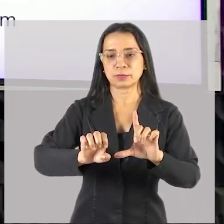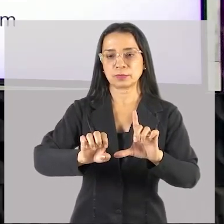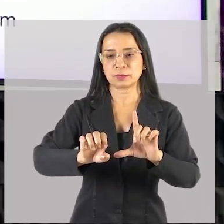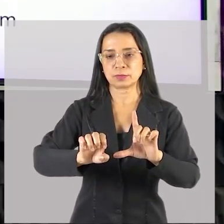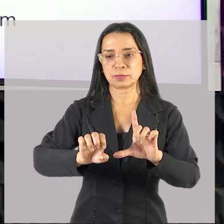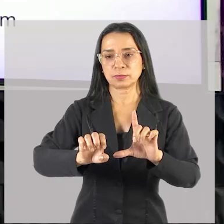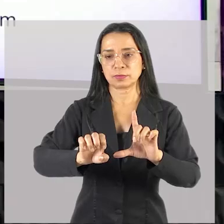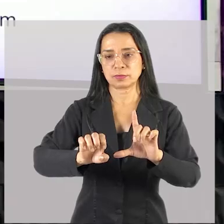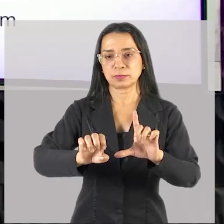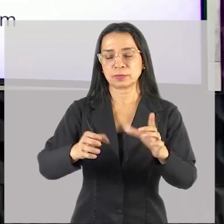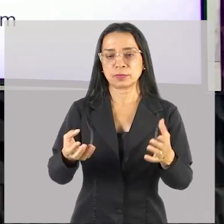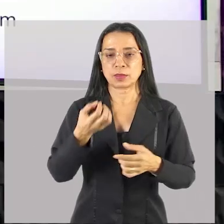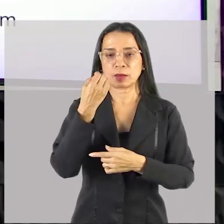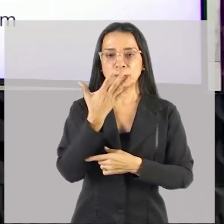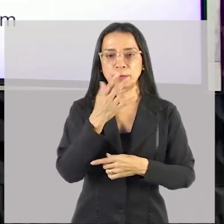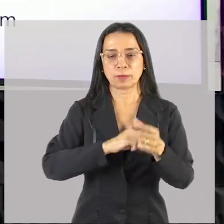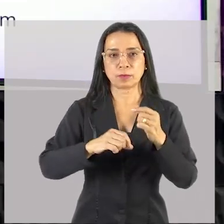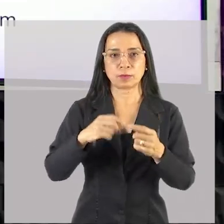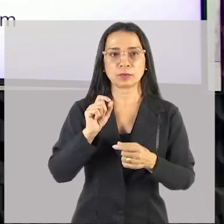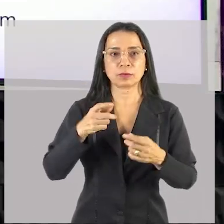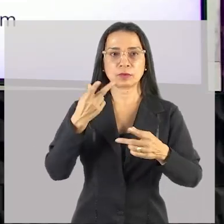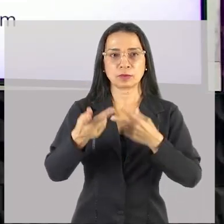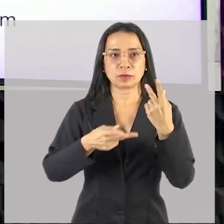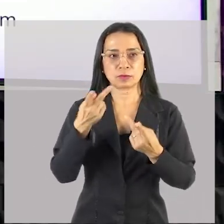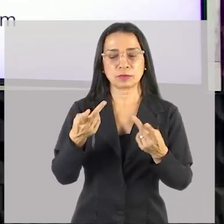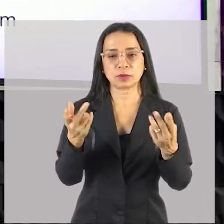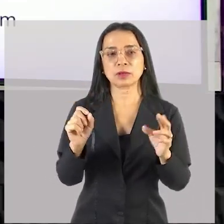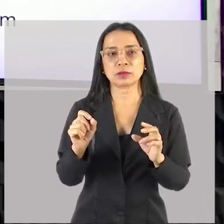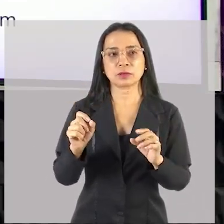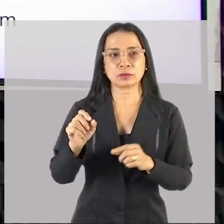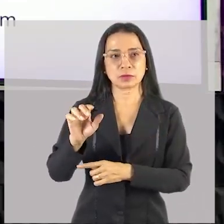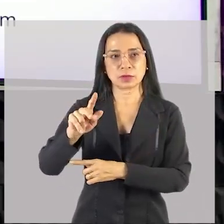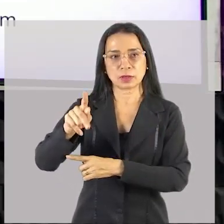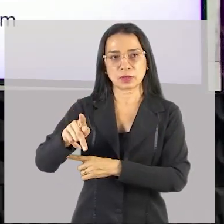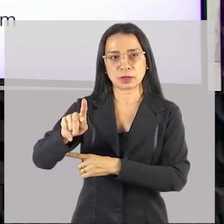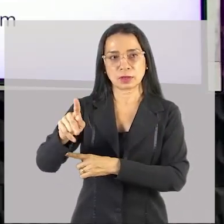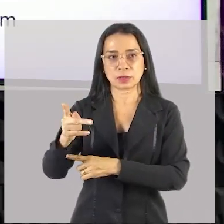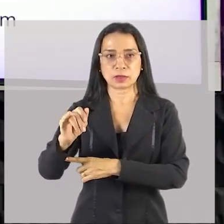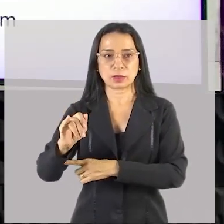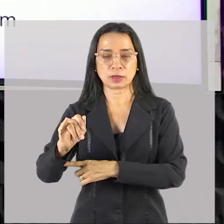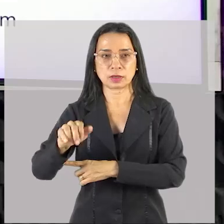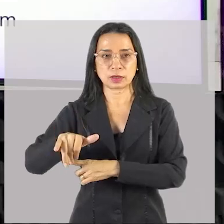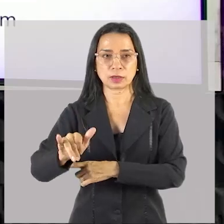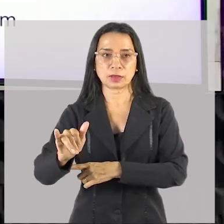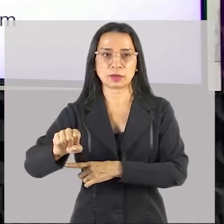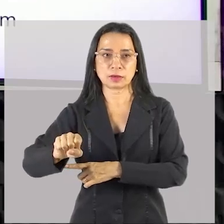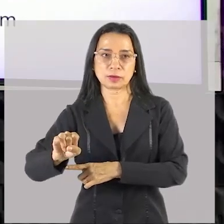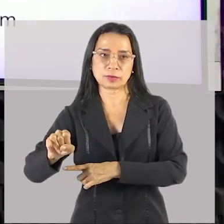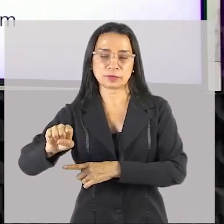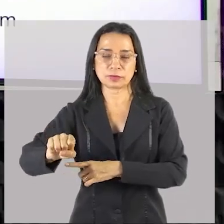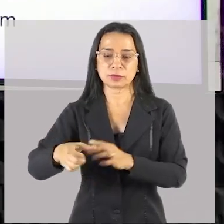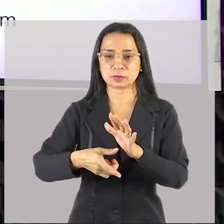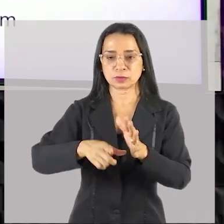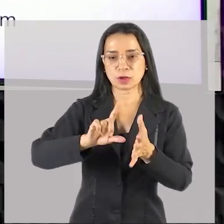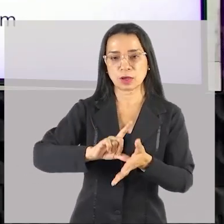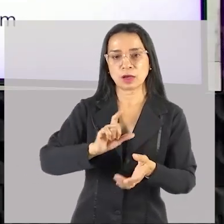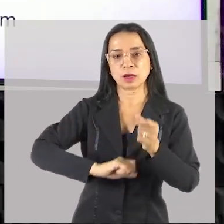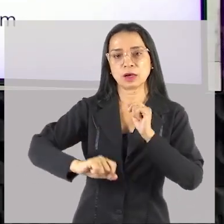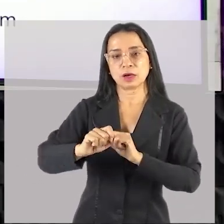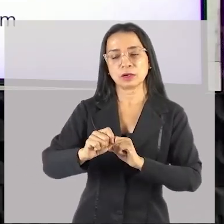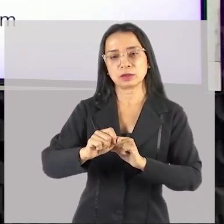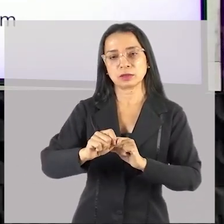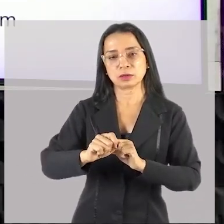vai dizer que o homem se organizar em sociedade é uma coisa natural, completamente natural, né? Só que não